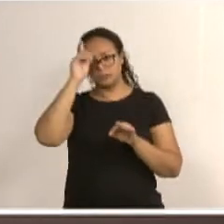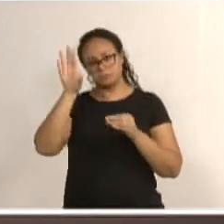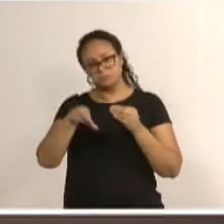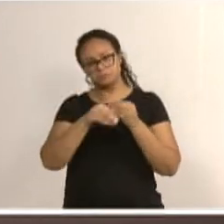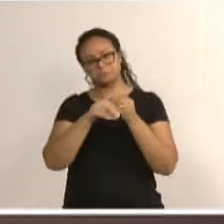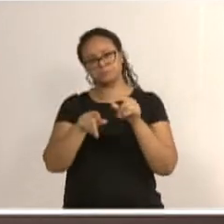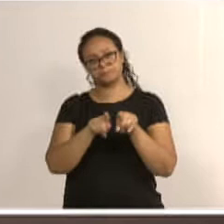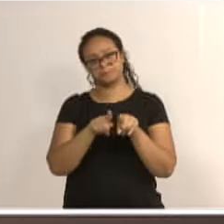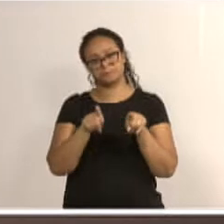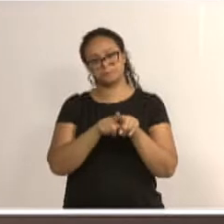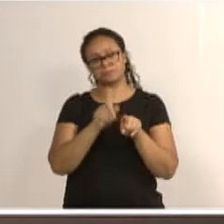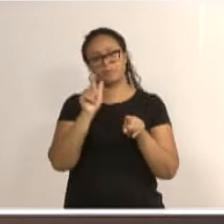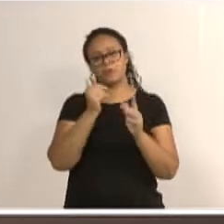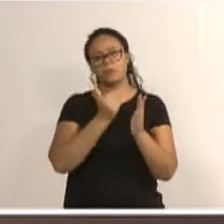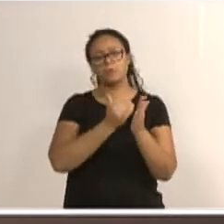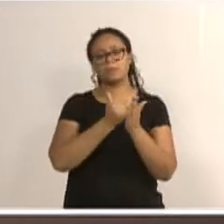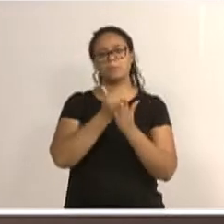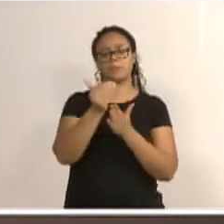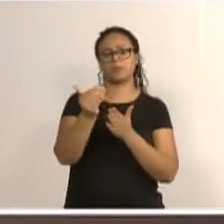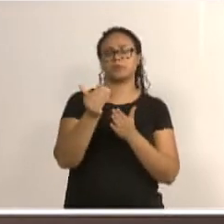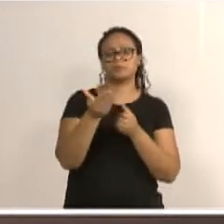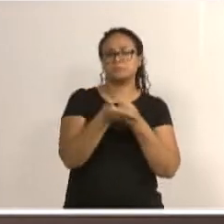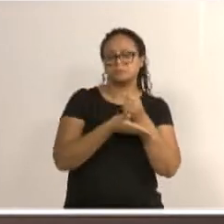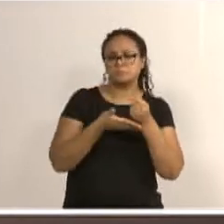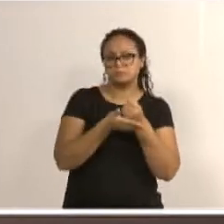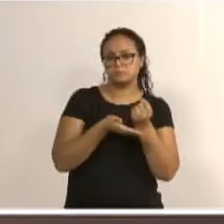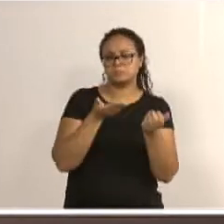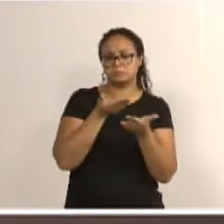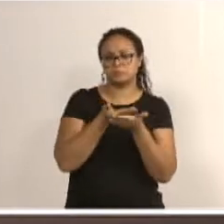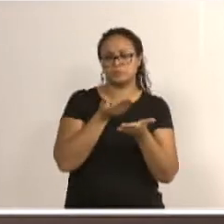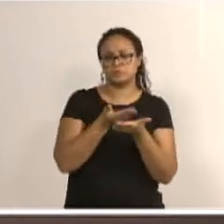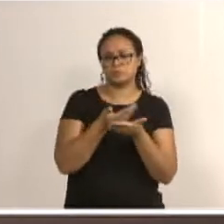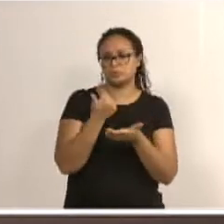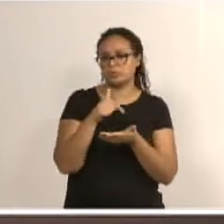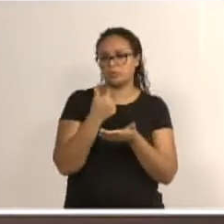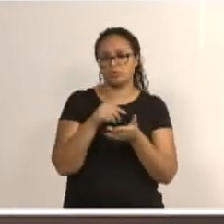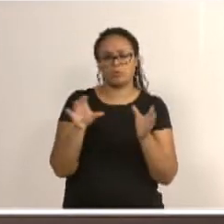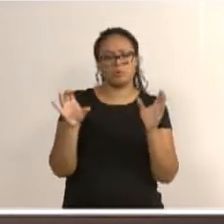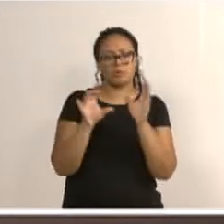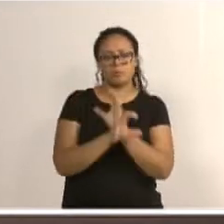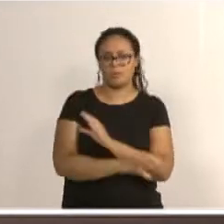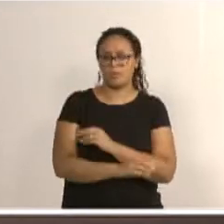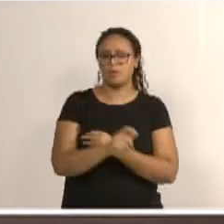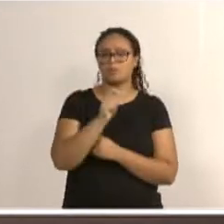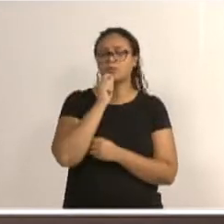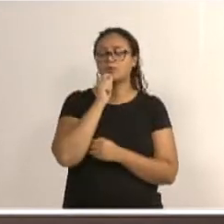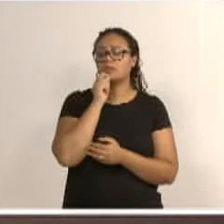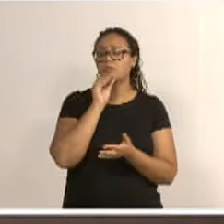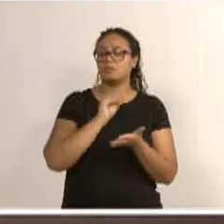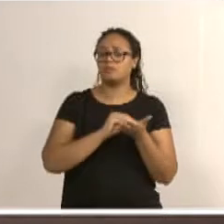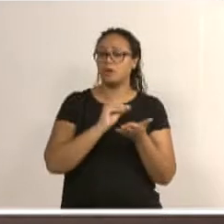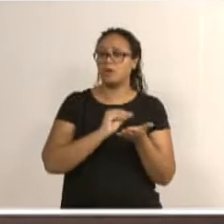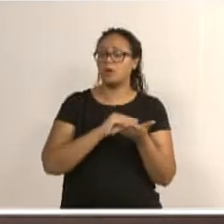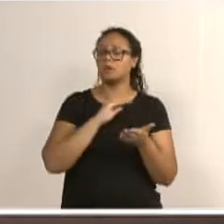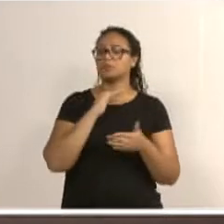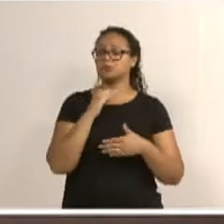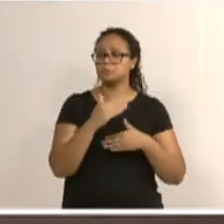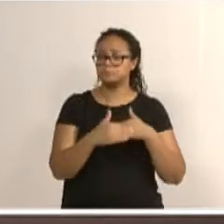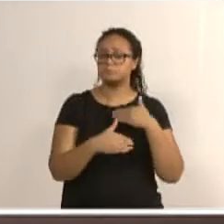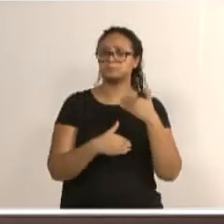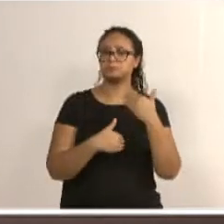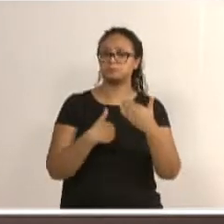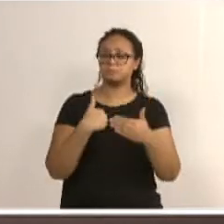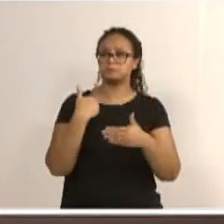Isso é um estudo embrionário, nada está decidido, tudo tem que ser ainda tabulado, tabelas